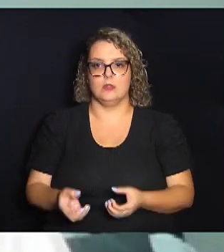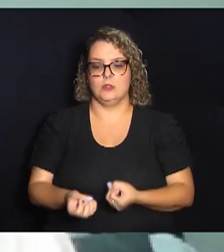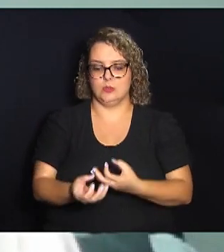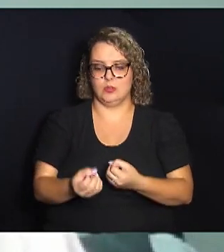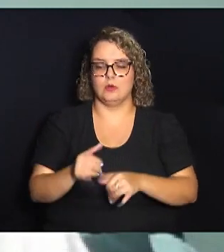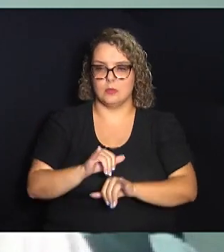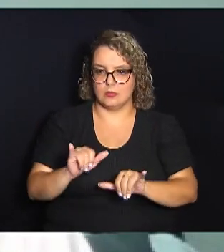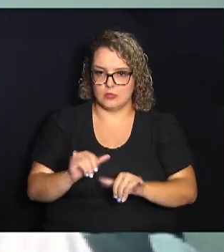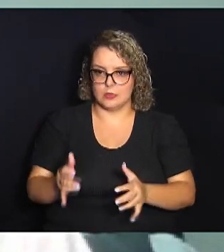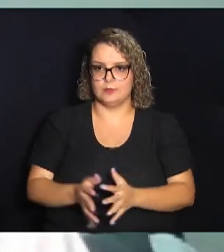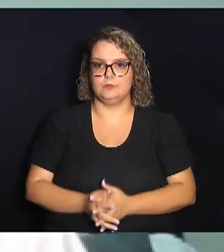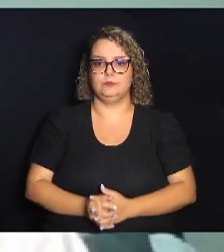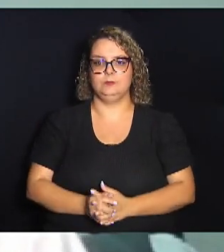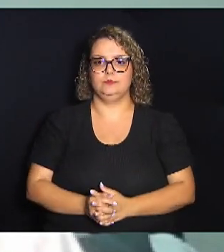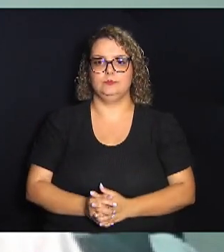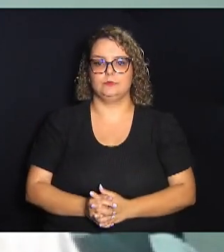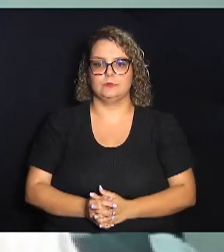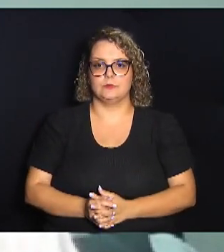informações.